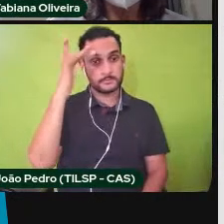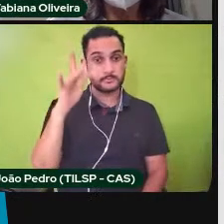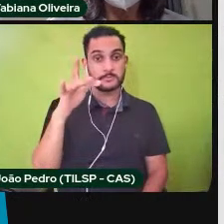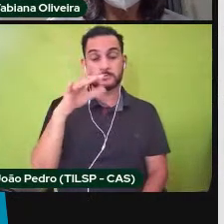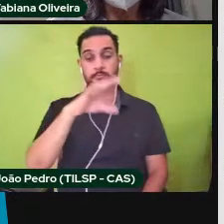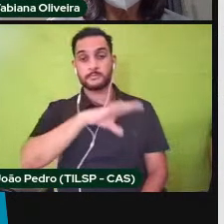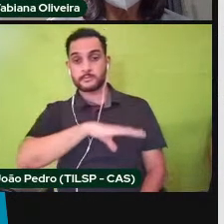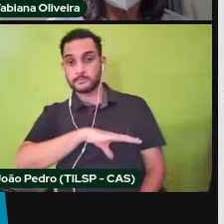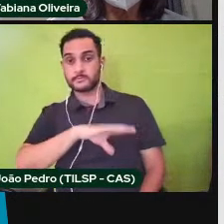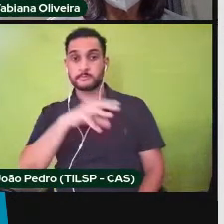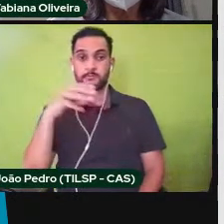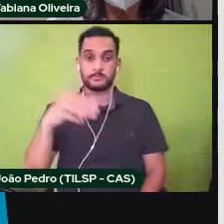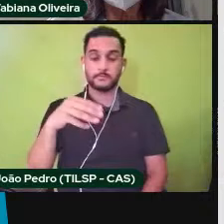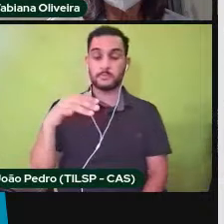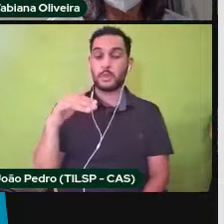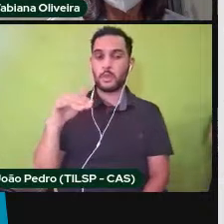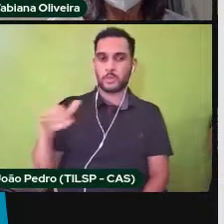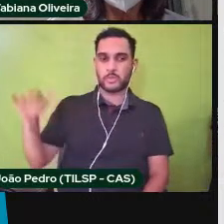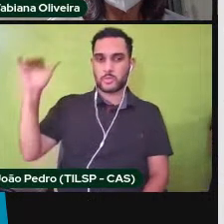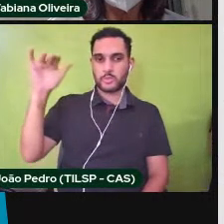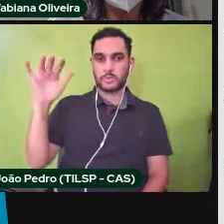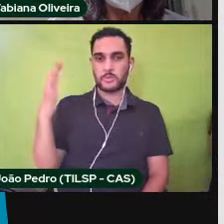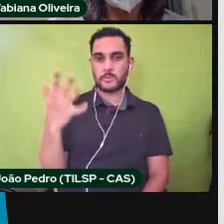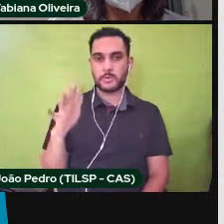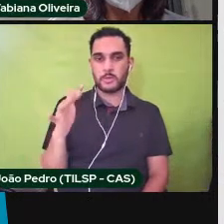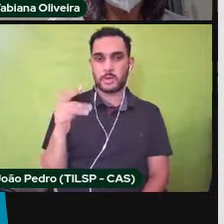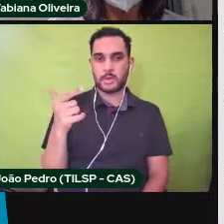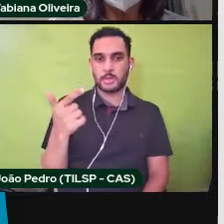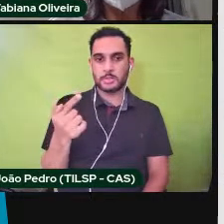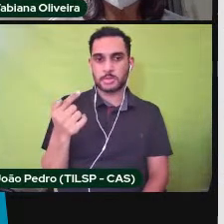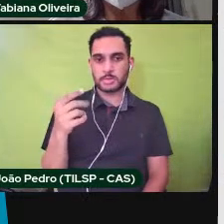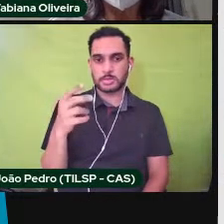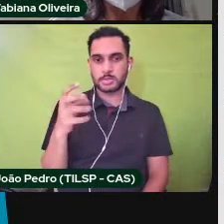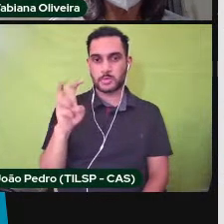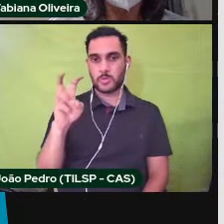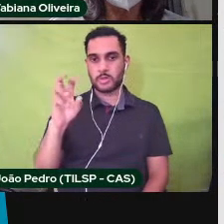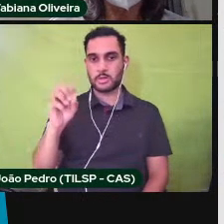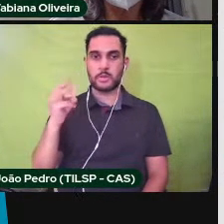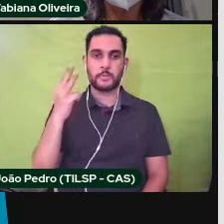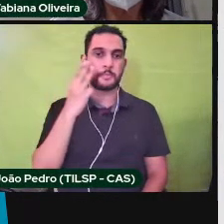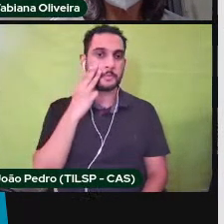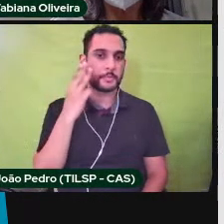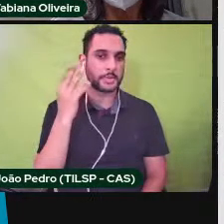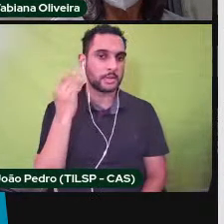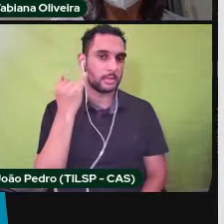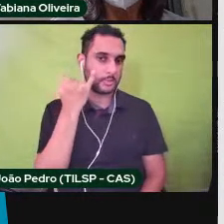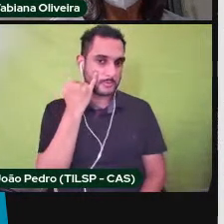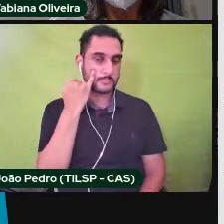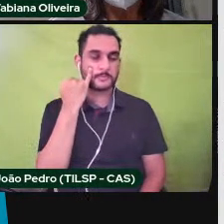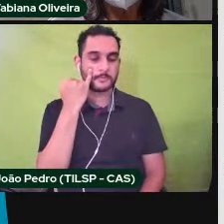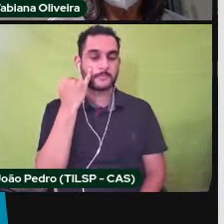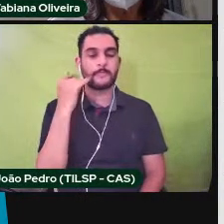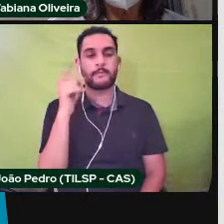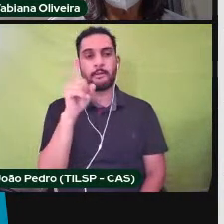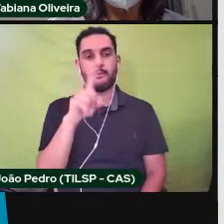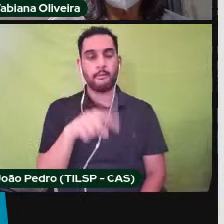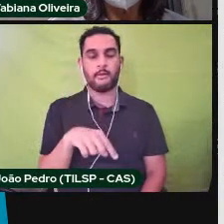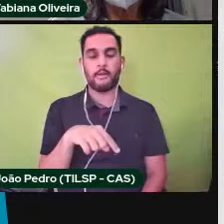adultos, em torno de 750 milhões, são analfabetos. E as meninas têm possibilidade maior